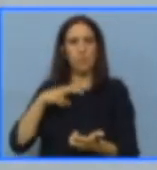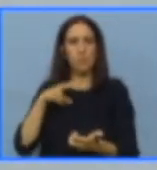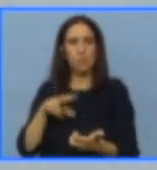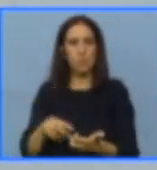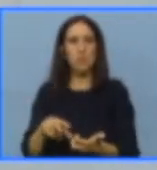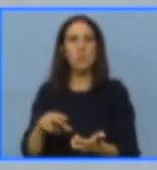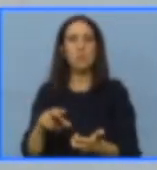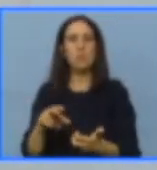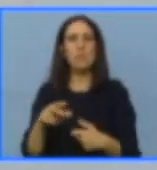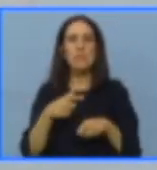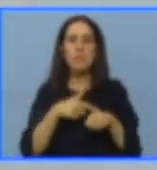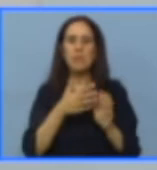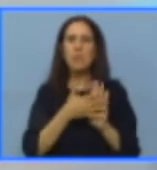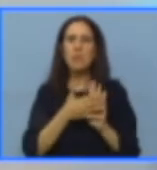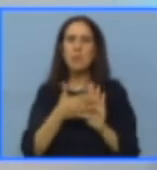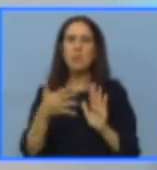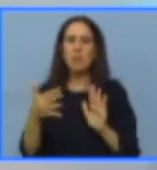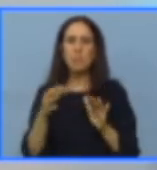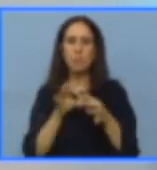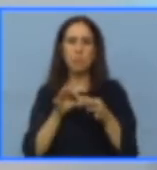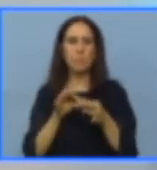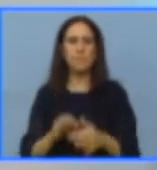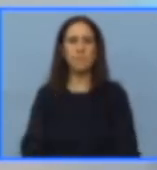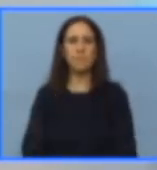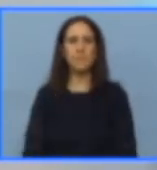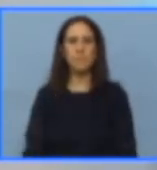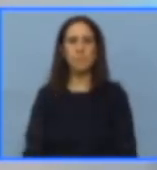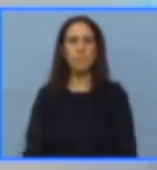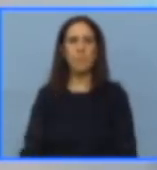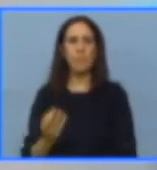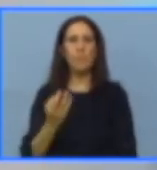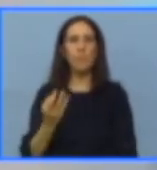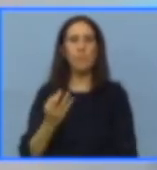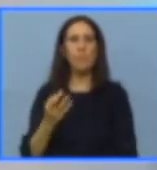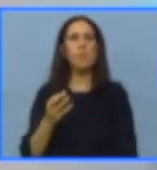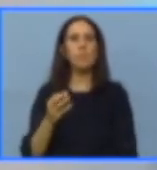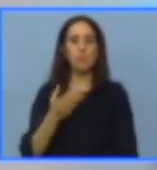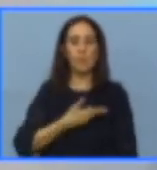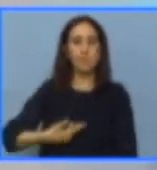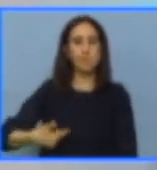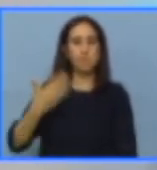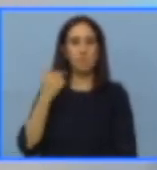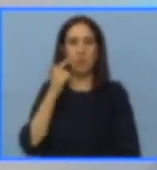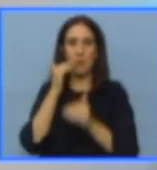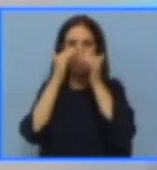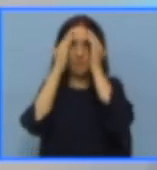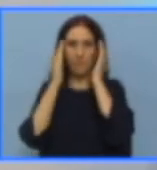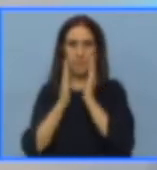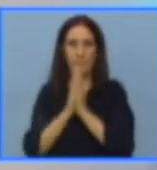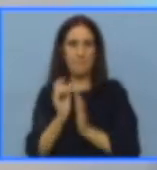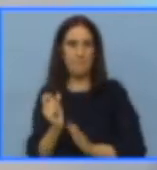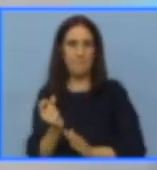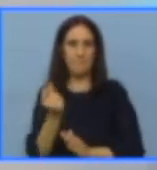longo dos tempos, não é? Claro, porque, repare, na Antiguidade é quando começa a surgir a representação da Virgem, a Virgem começa